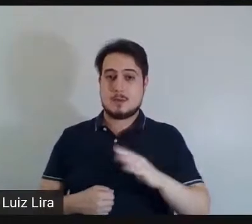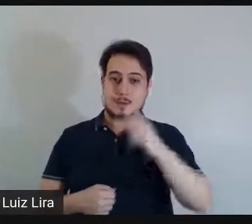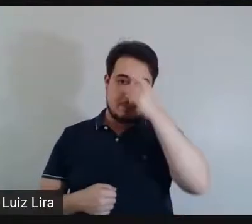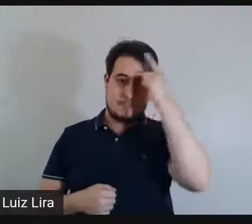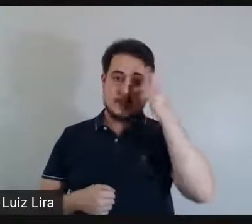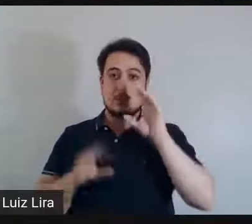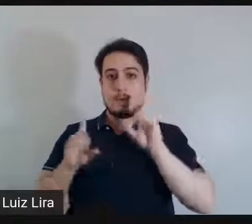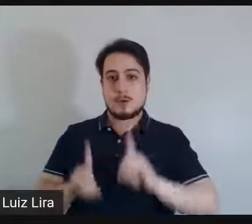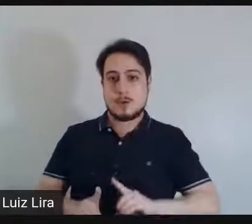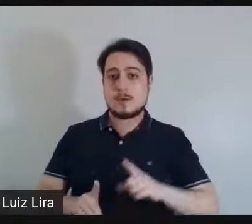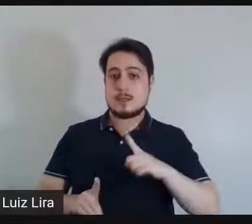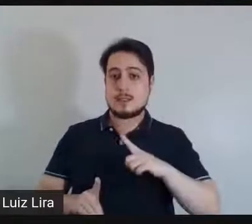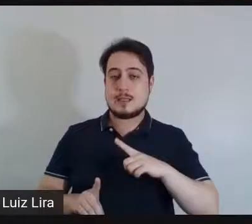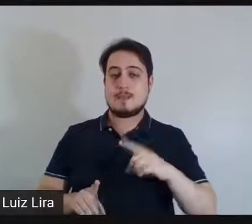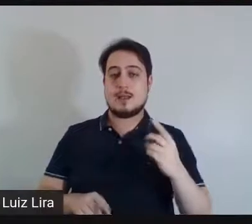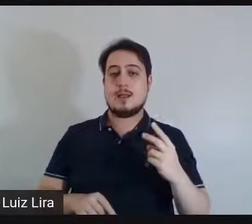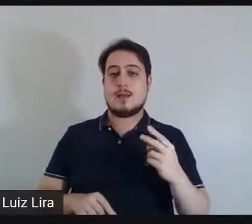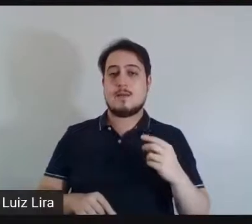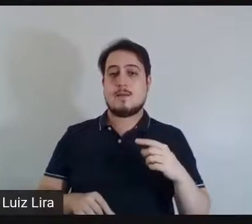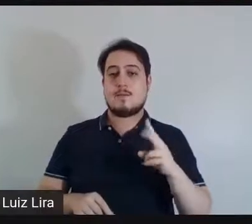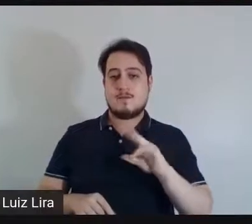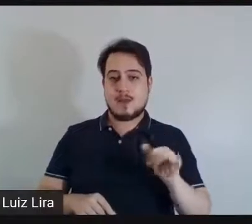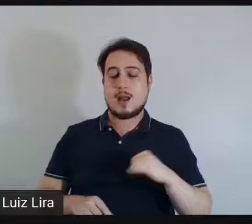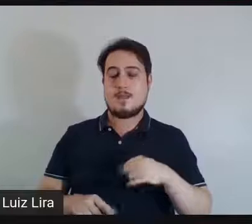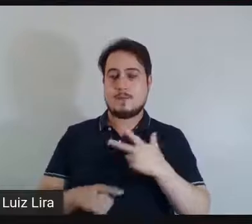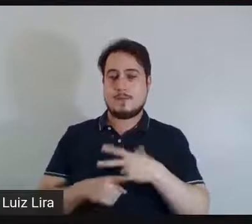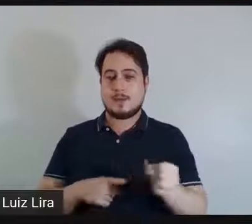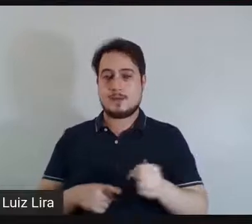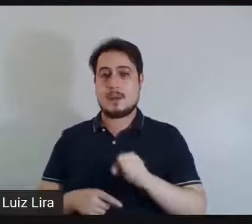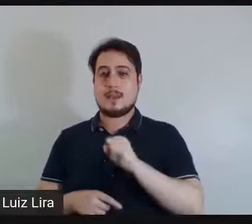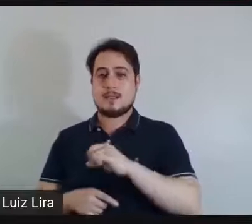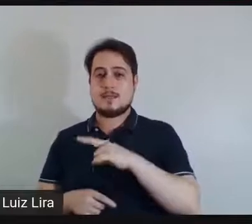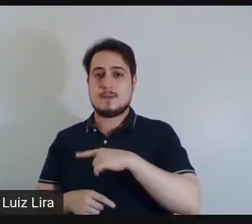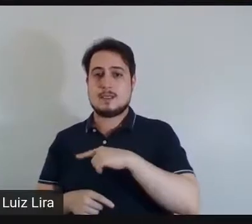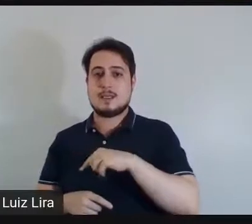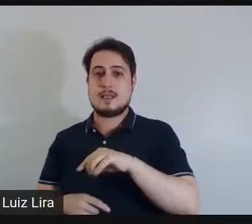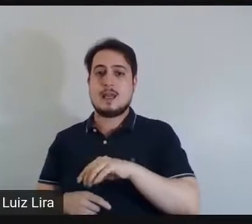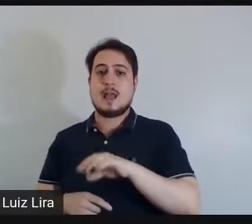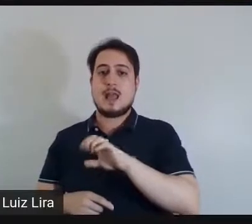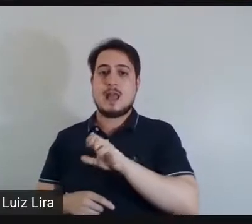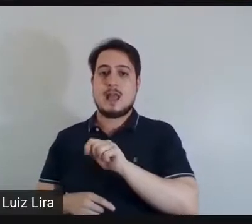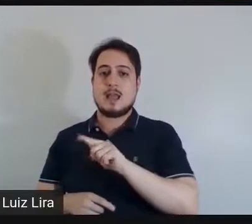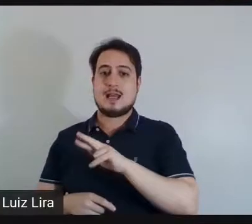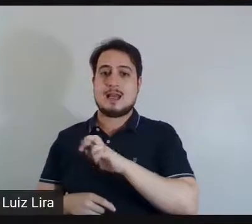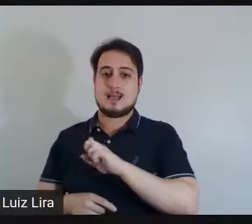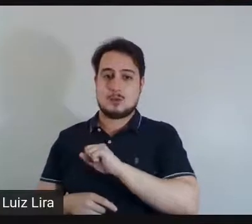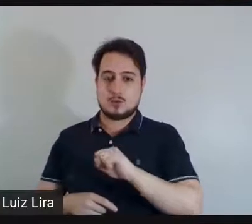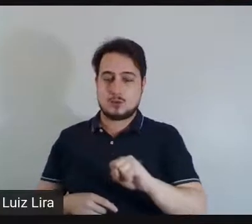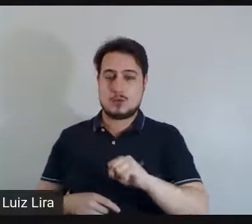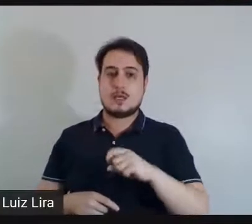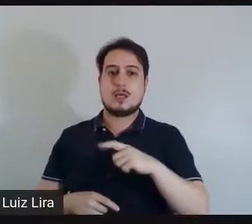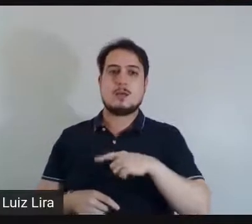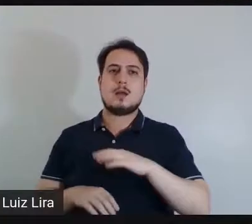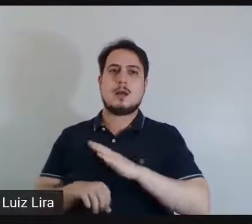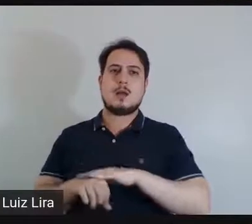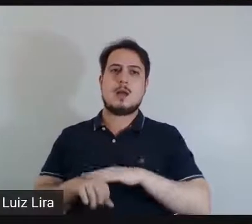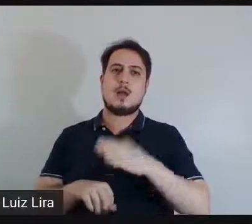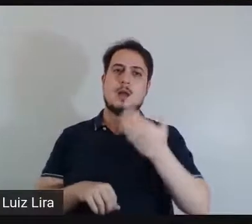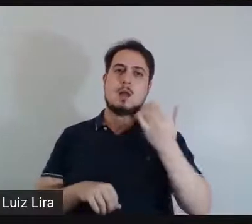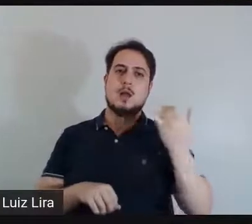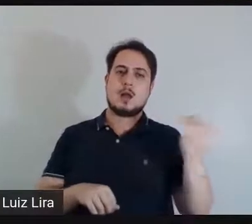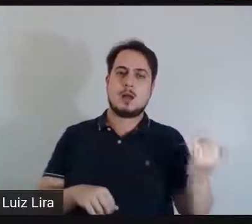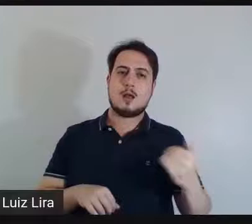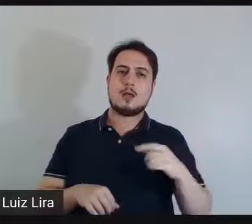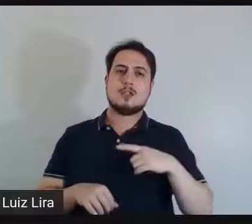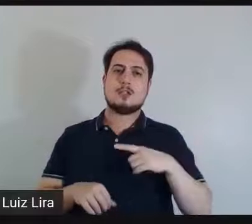de deficiência no seu contrato de trabalho. Ah, se você tem egressos, e assim sucessivamente. Há muito tempo atrás, nós tivemos os critérios